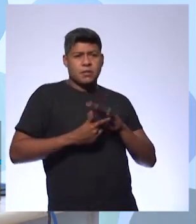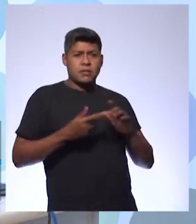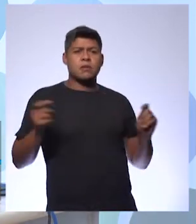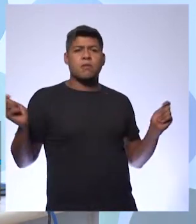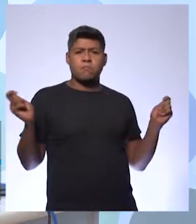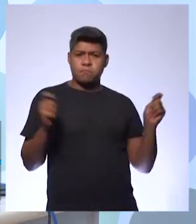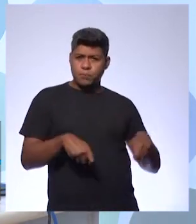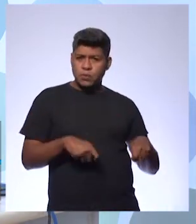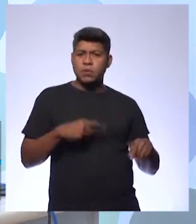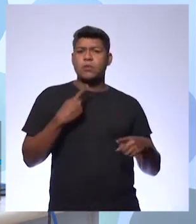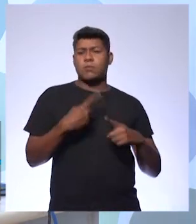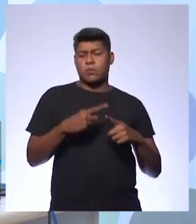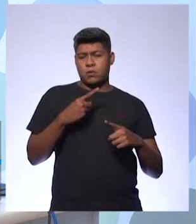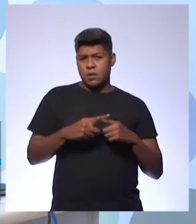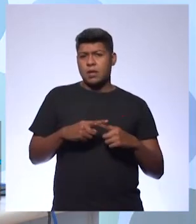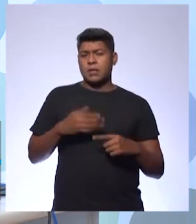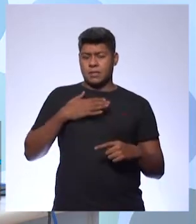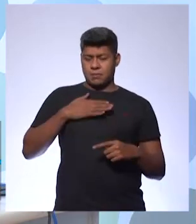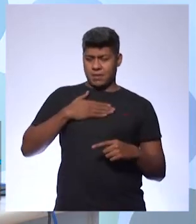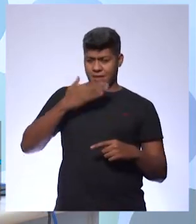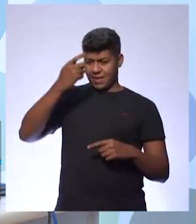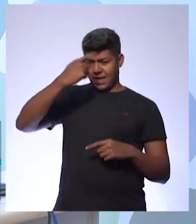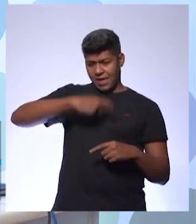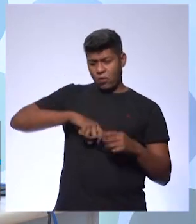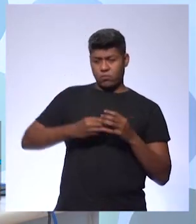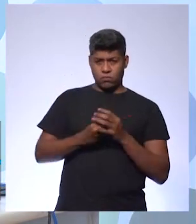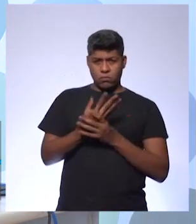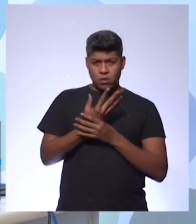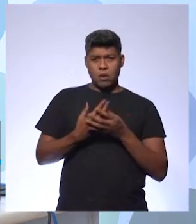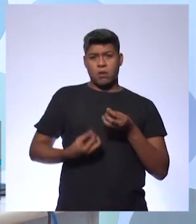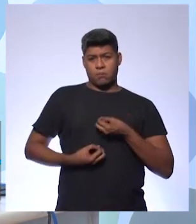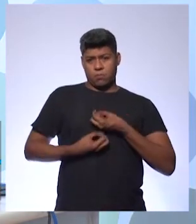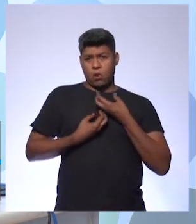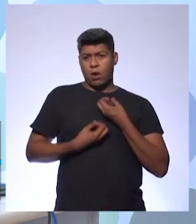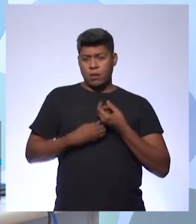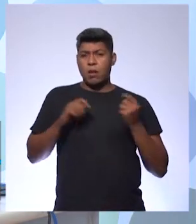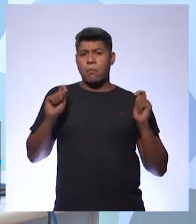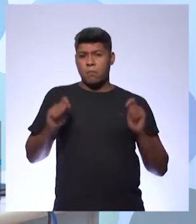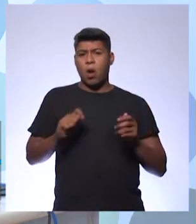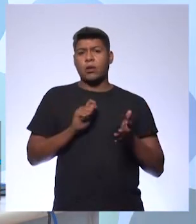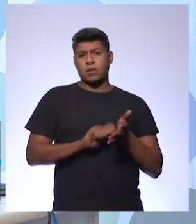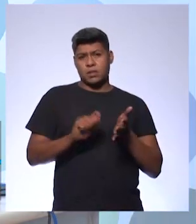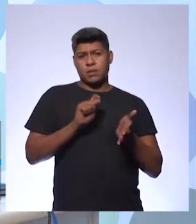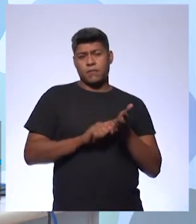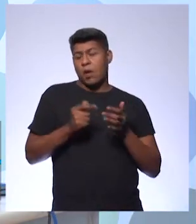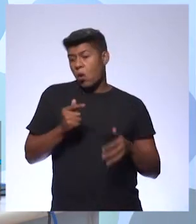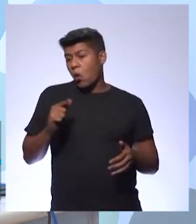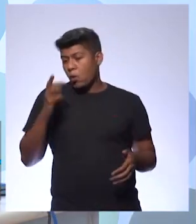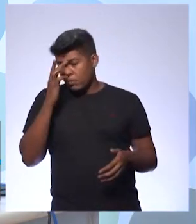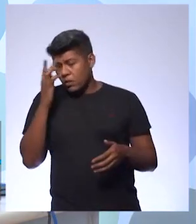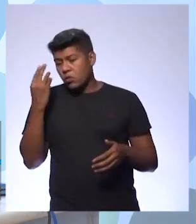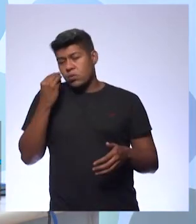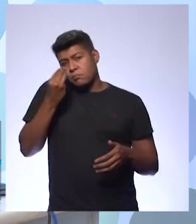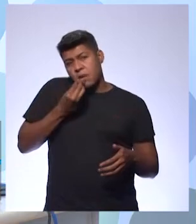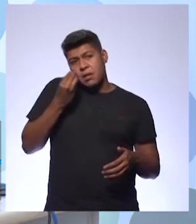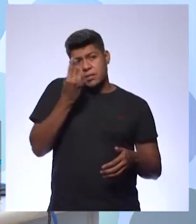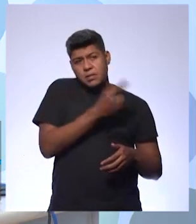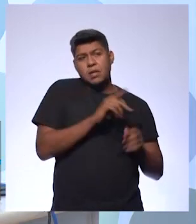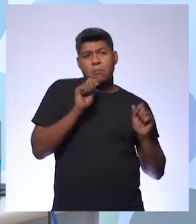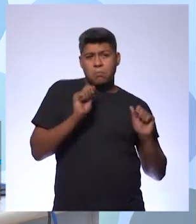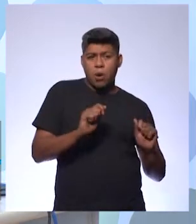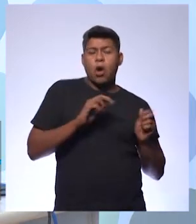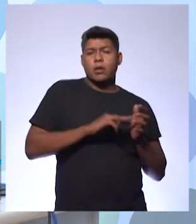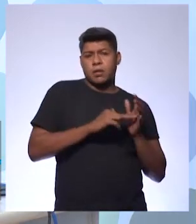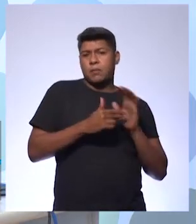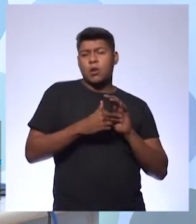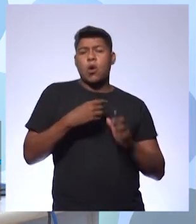possíveis. Por quê? Porque eu sou o criador, eu sou o poeta e eu posso escrever e a outra pessoa com a vivência dela vá lá e